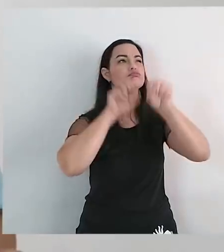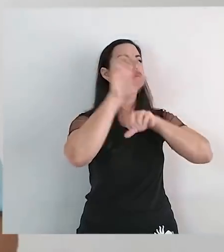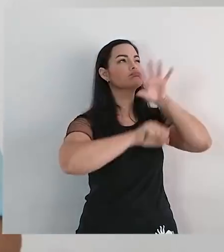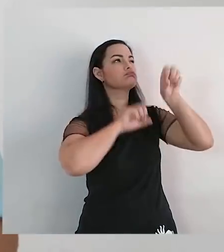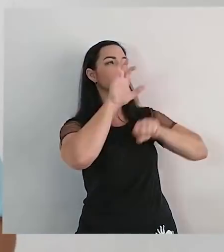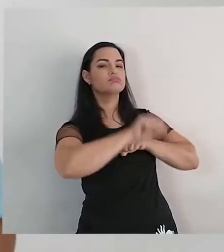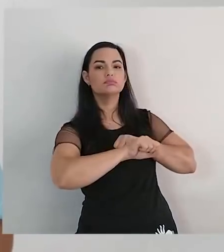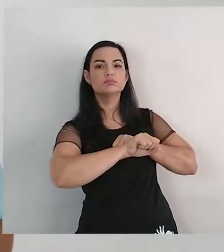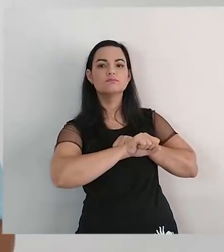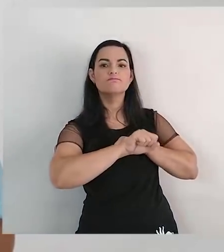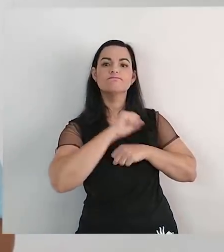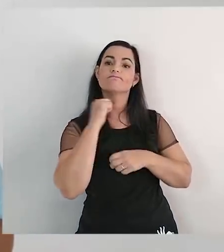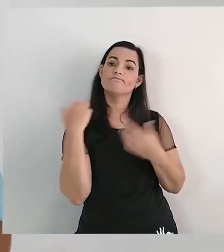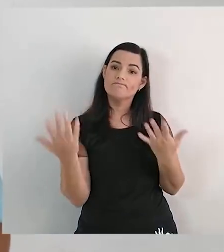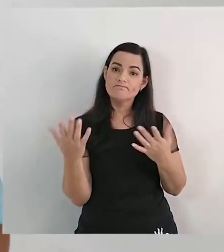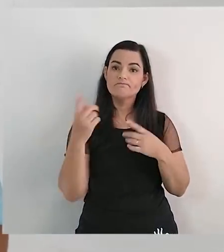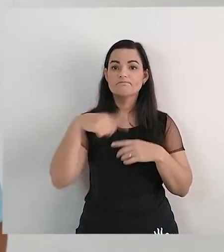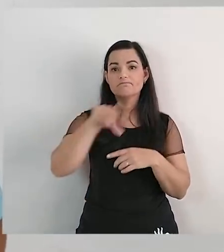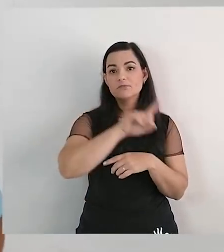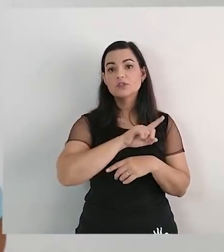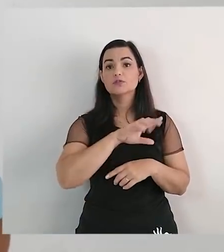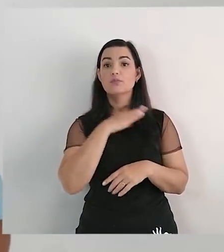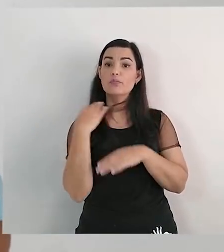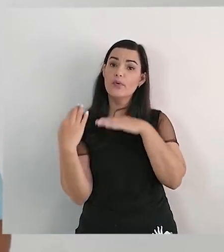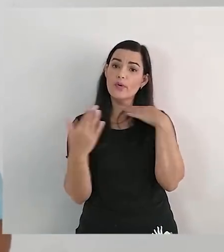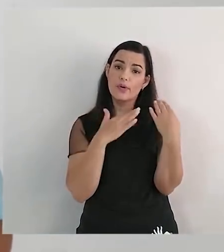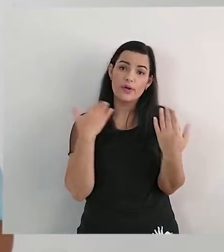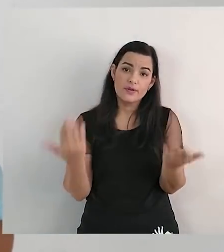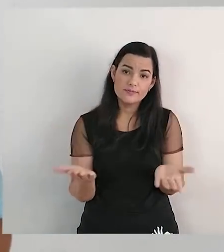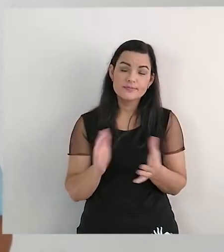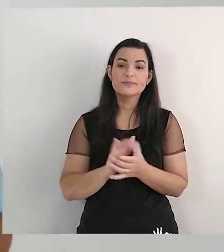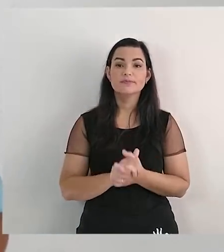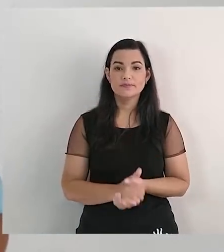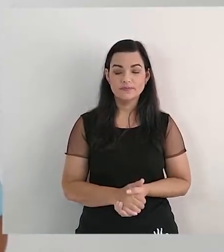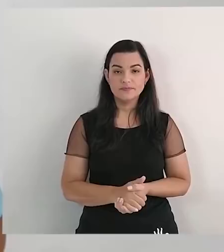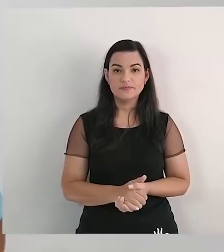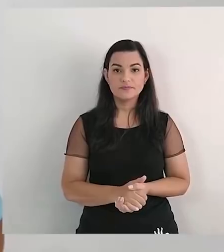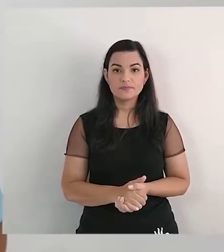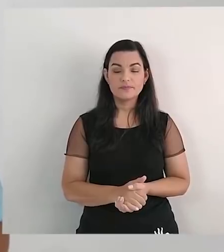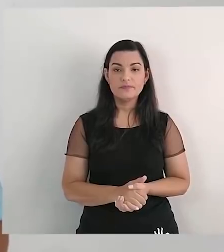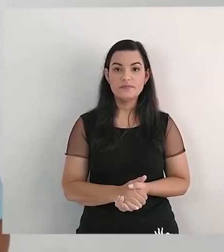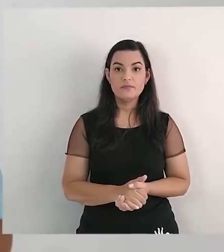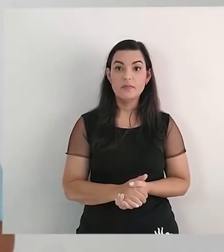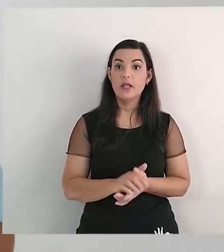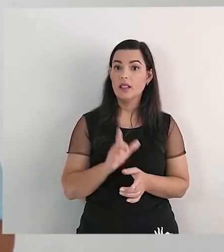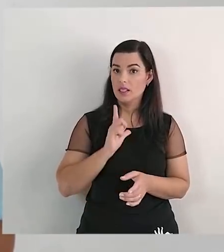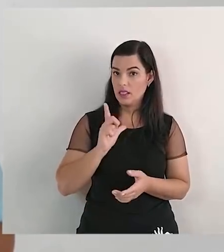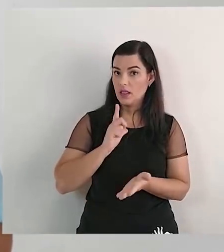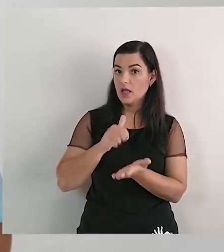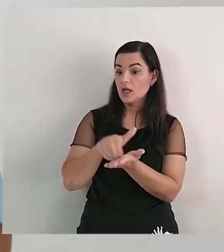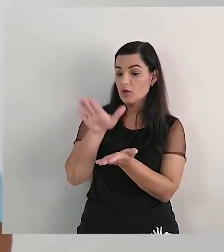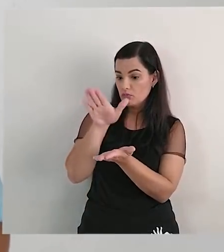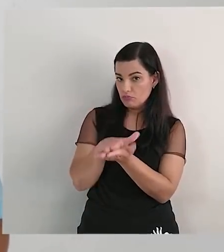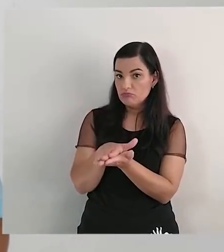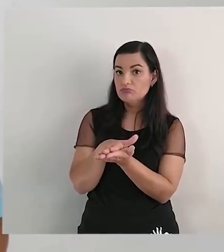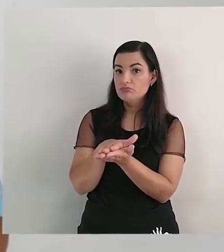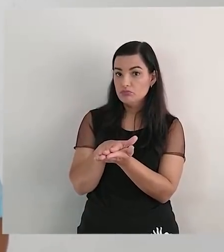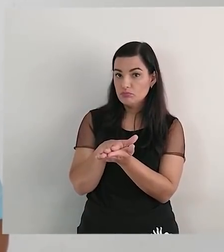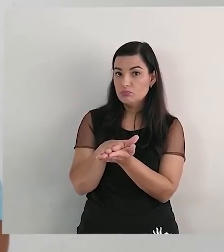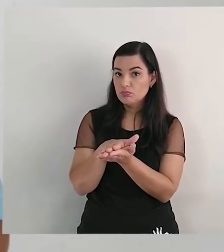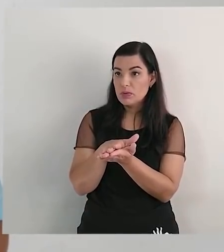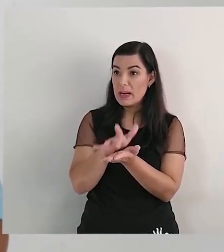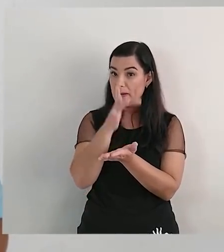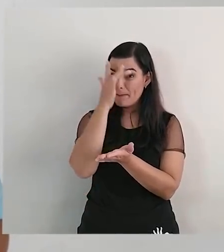matando muitos seres vivos, incluindo as borboletas. A multa que é aplicada para quem